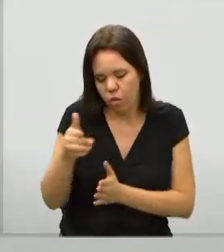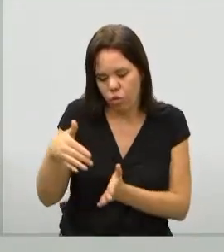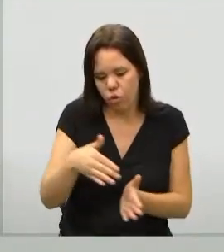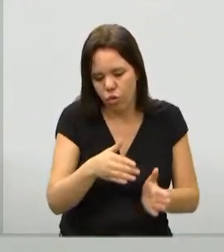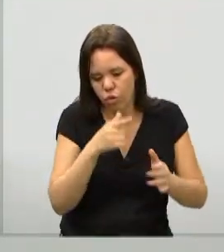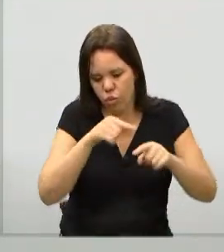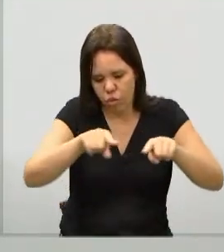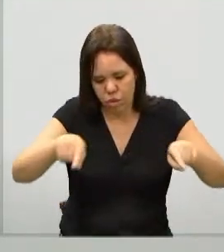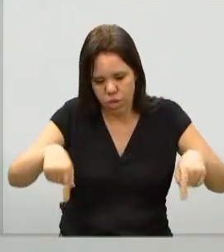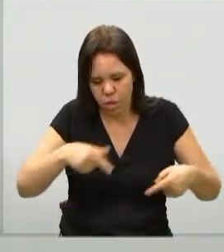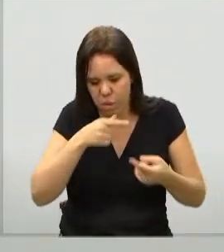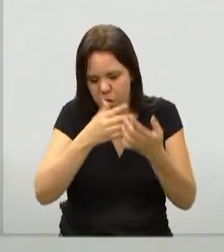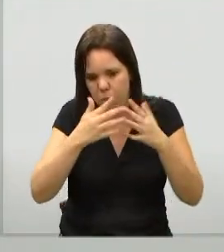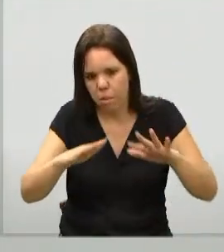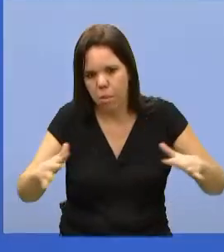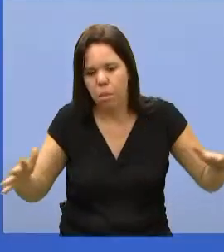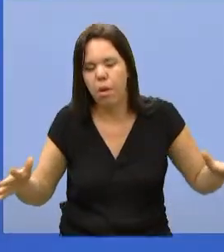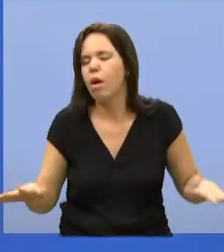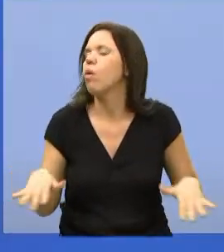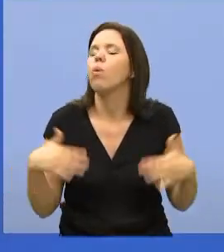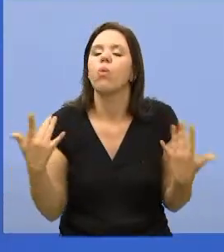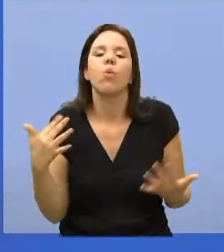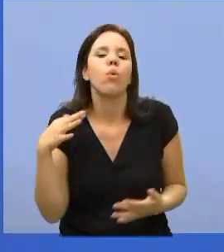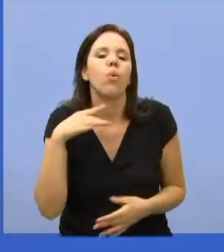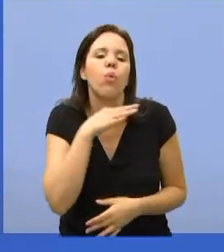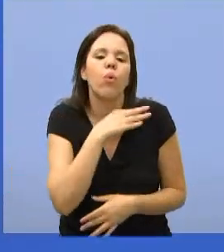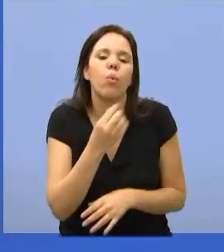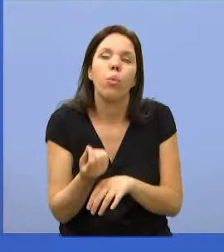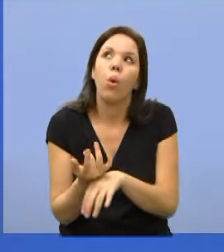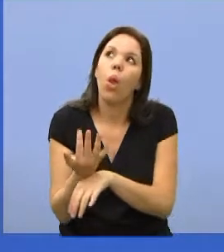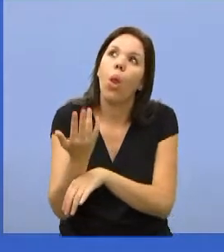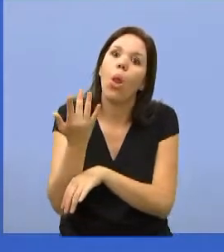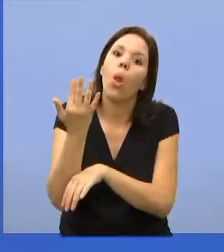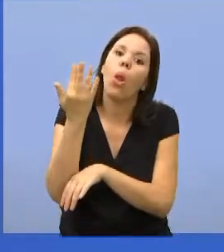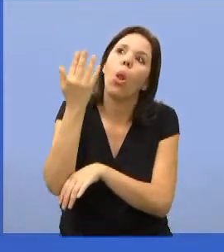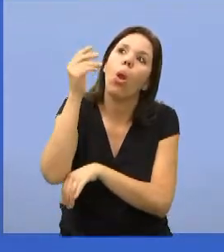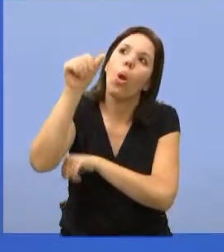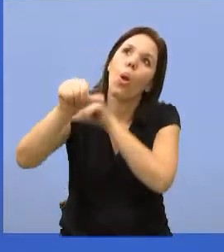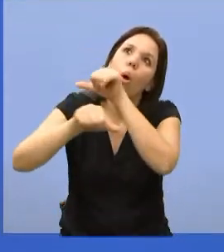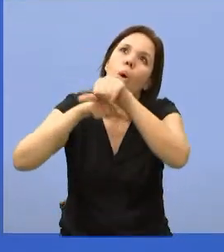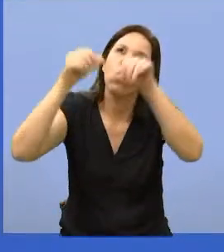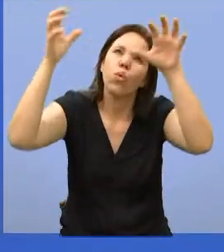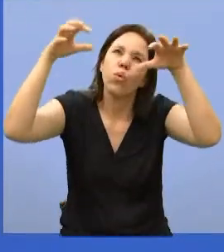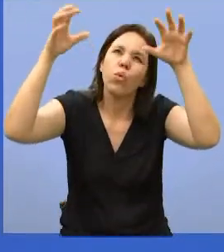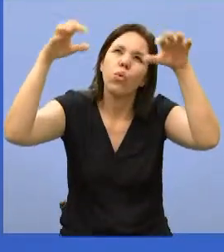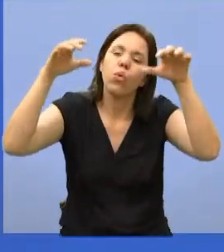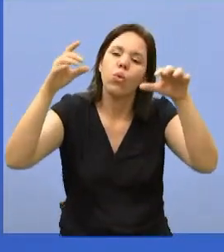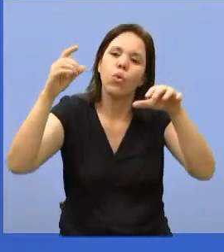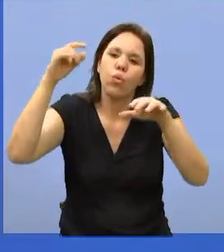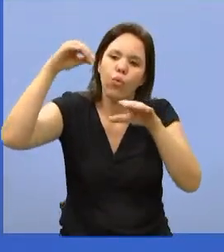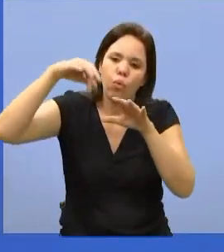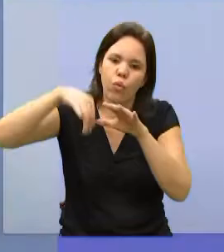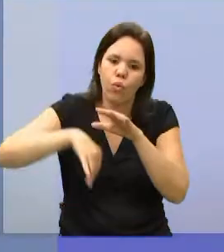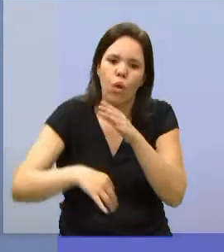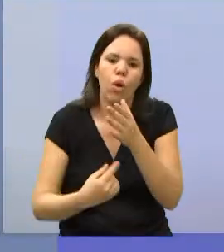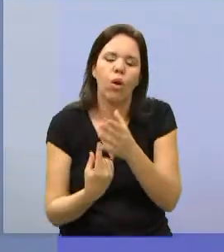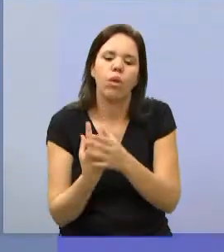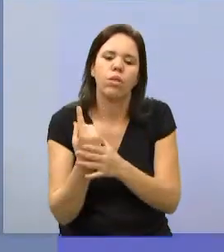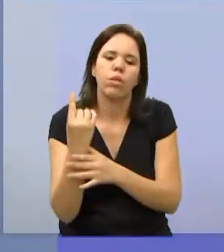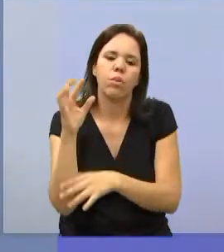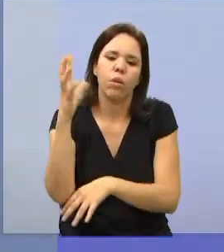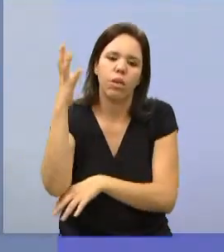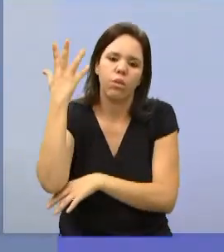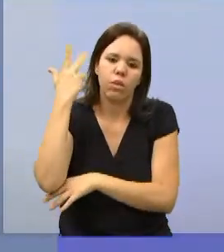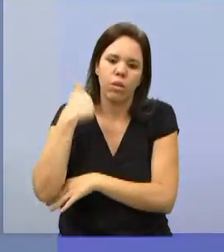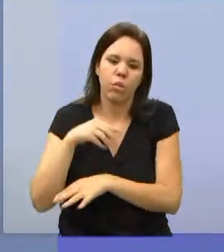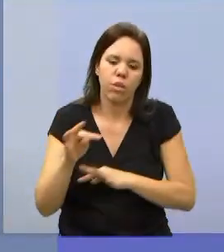dos lagos e mares, quando aquecida, vira vapor e sobe. Transforma-se em chuva e volta para a natureza. E que, depois